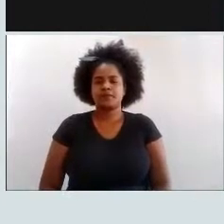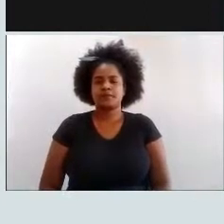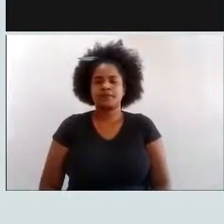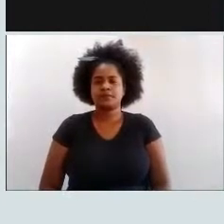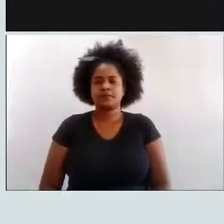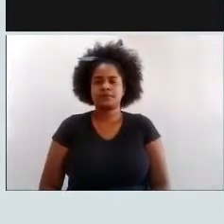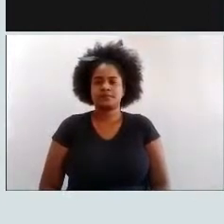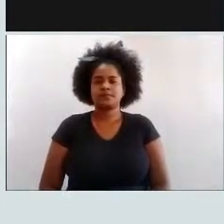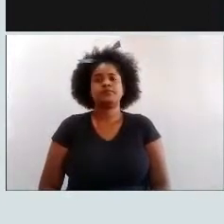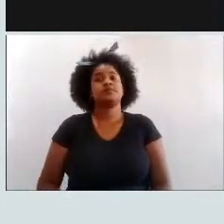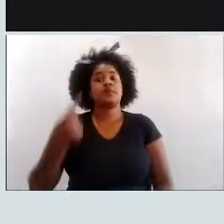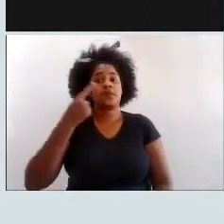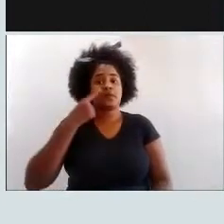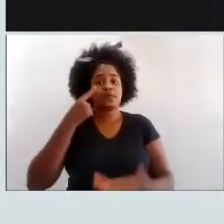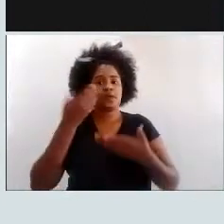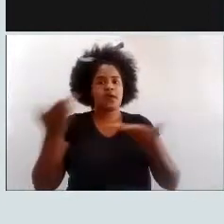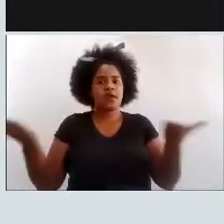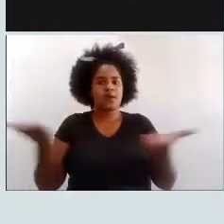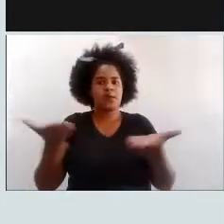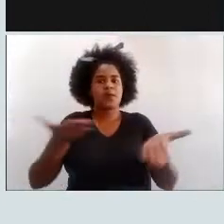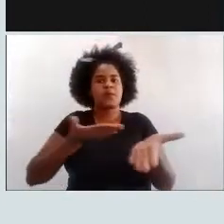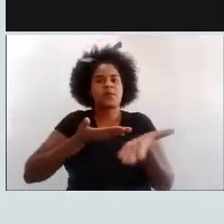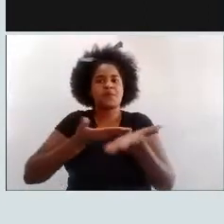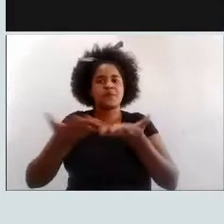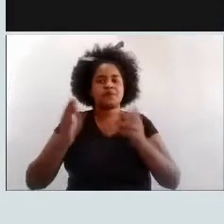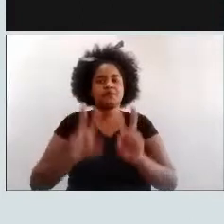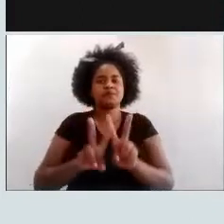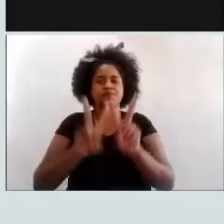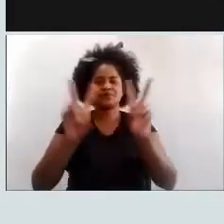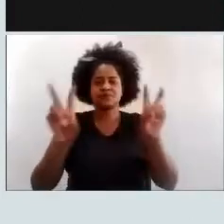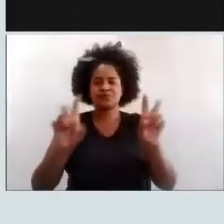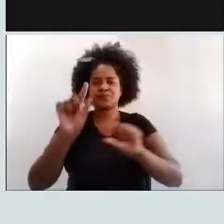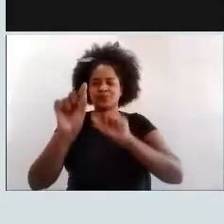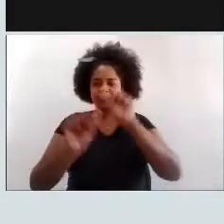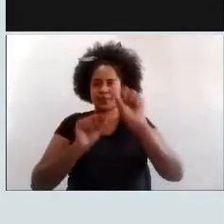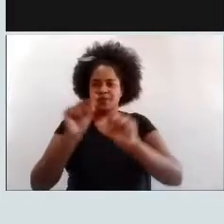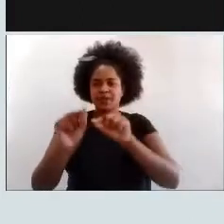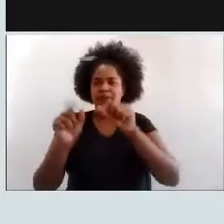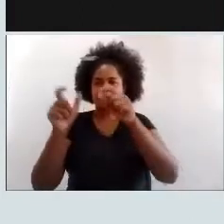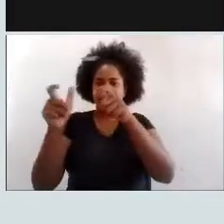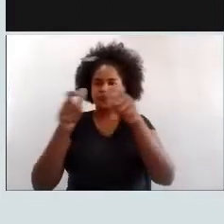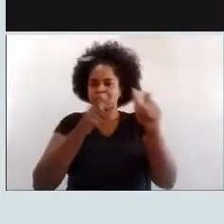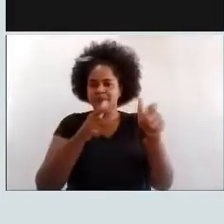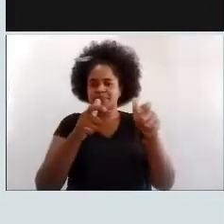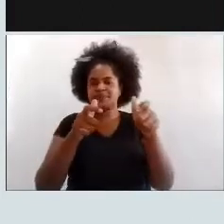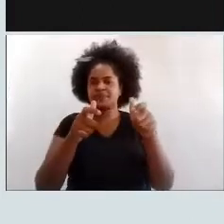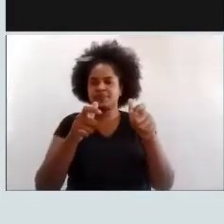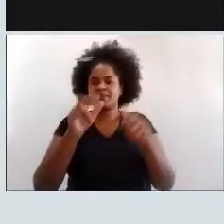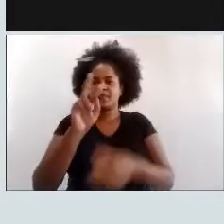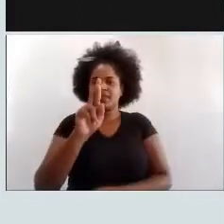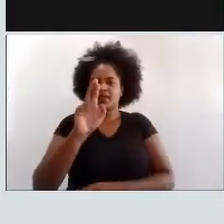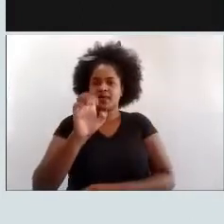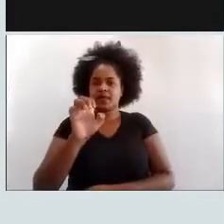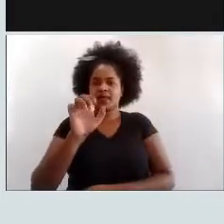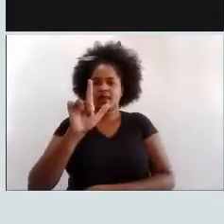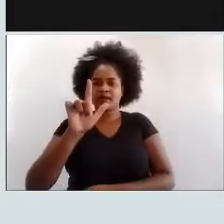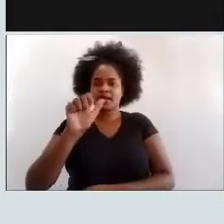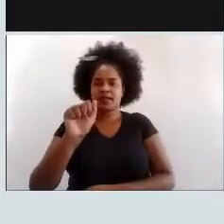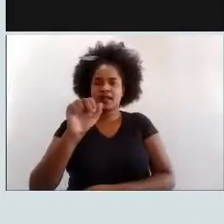Bom, vamos começar falando sobre posições relativas entre duas